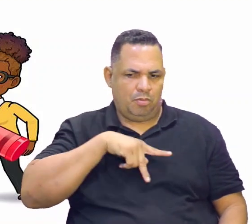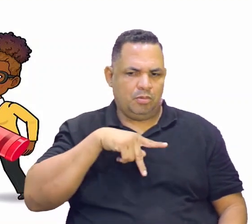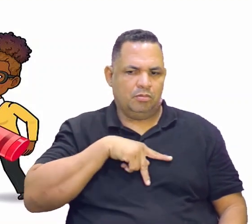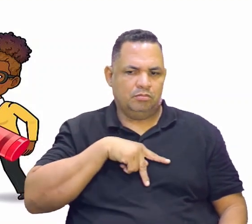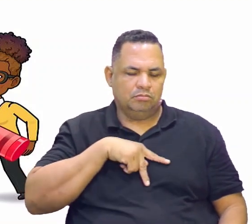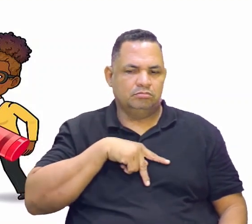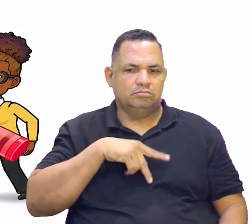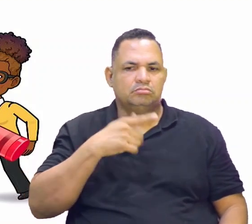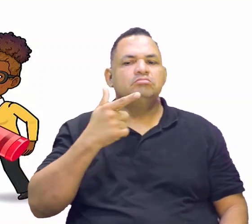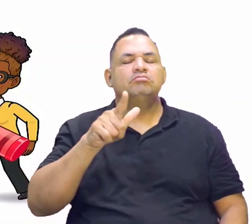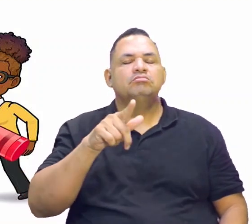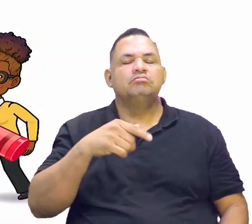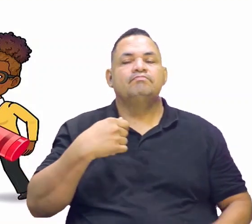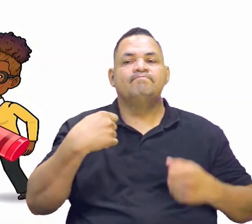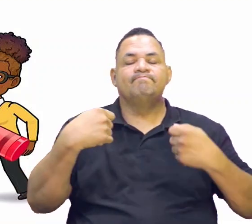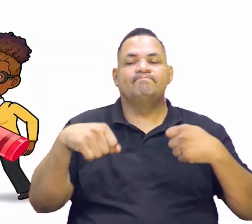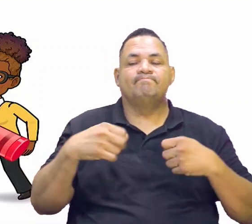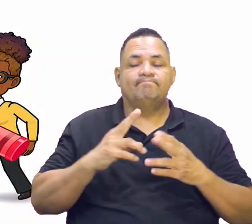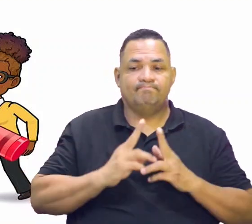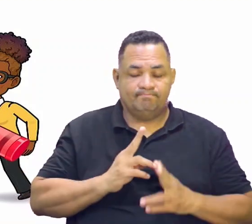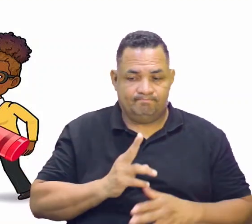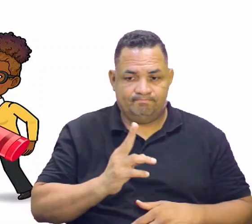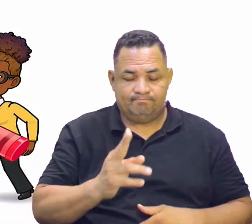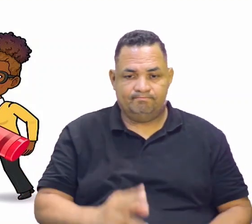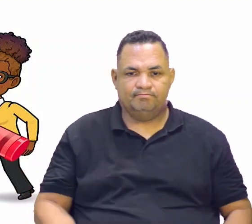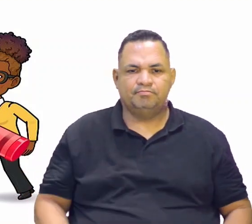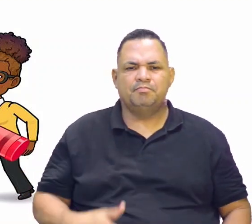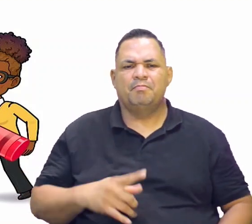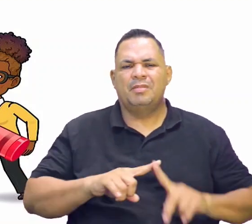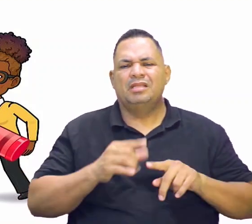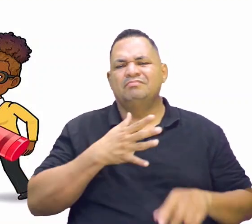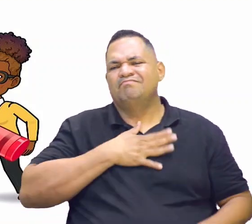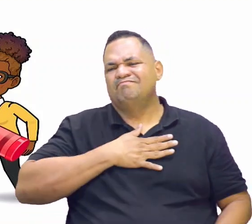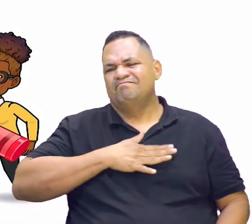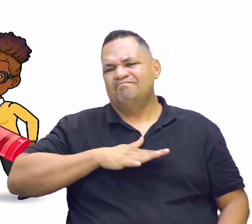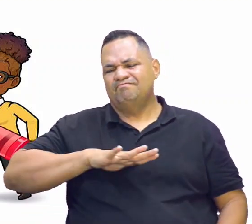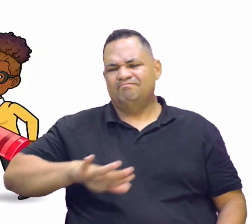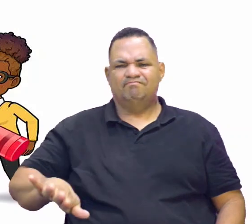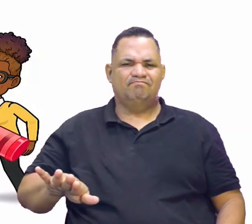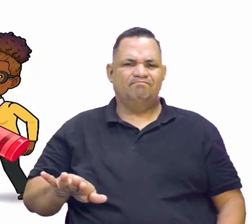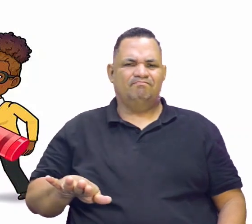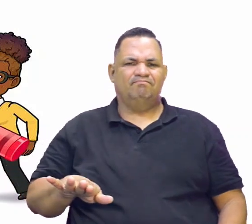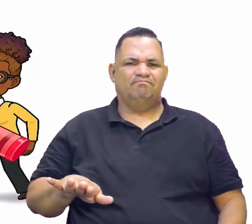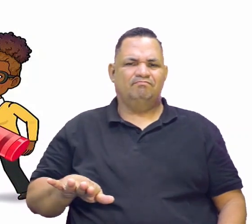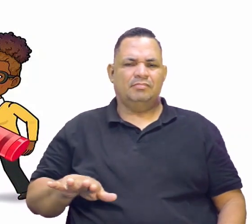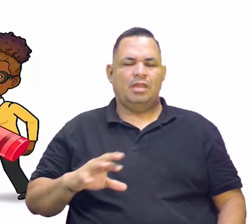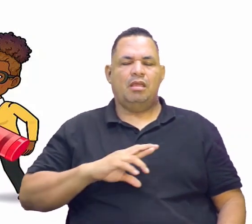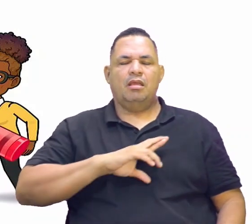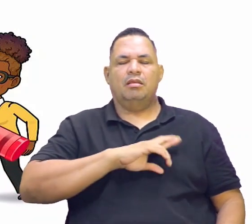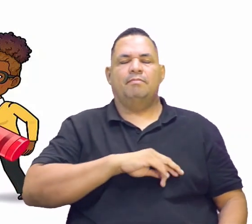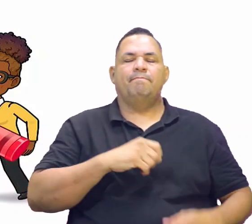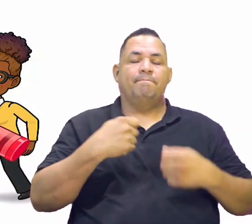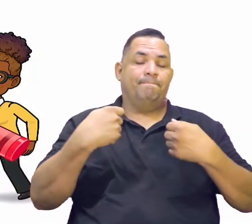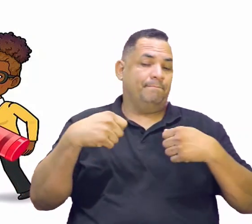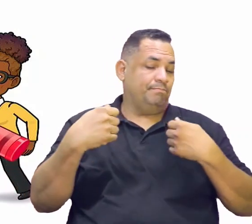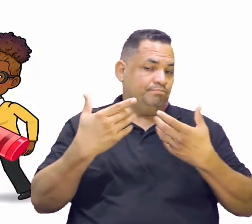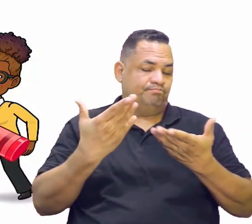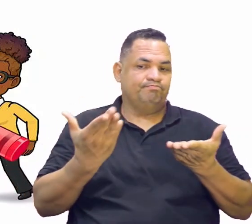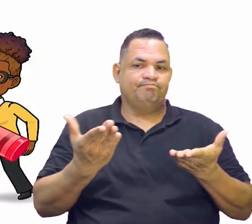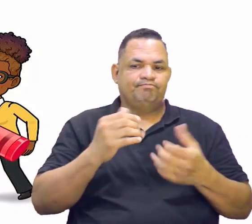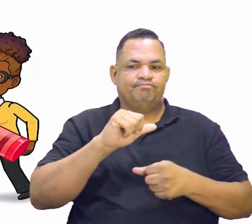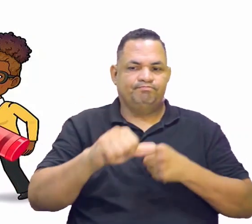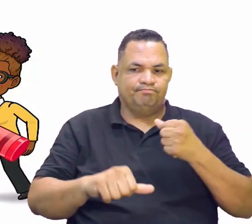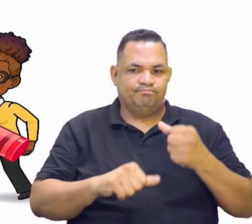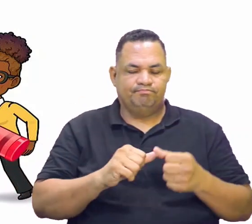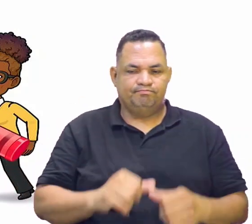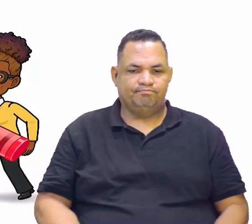Percebem? Eu preciso seguir, professora, mas eu não gosto de ser romântica, mas você tem que ser. Você precisa